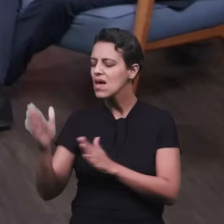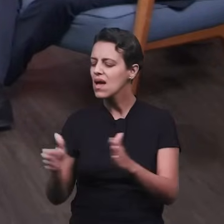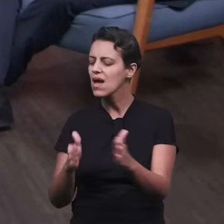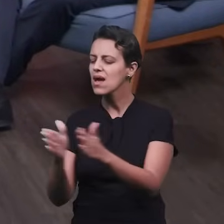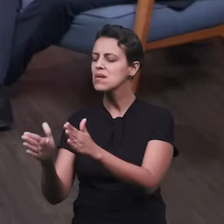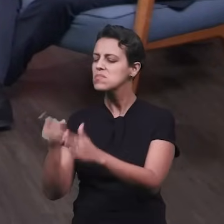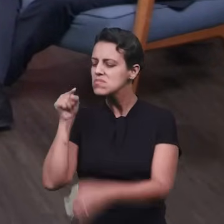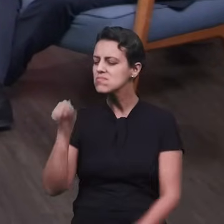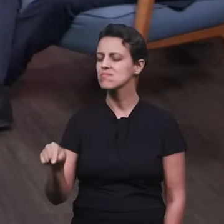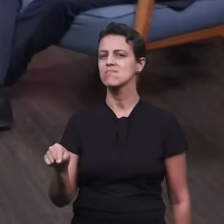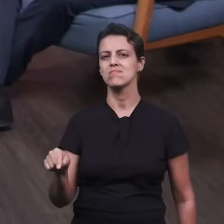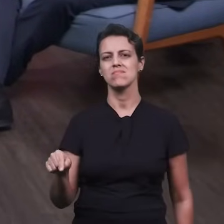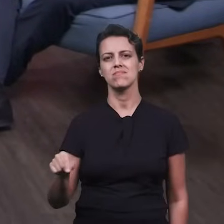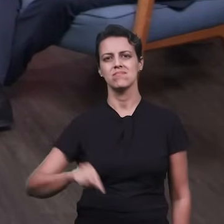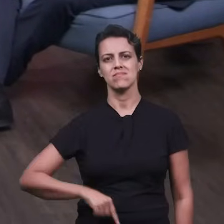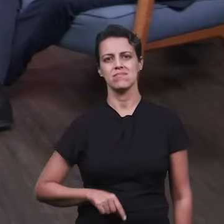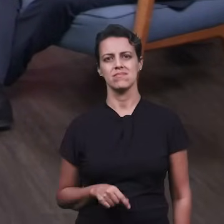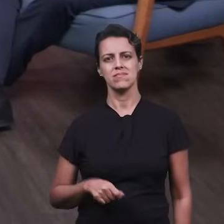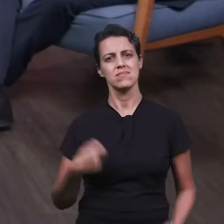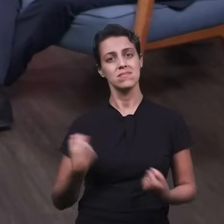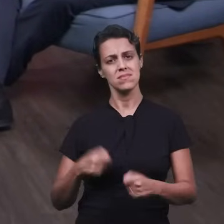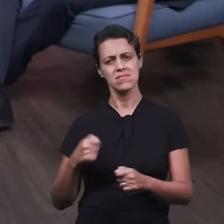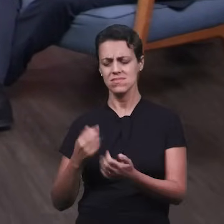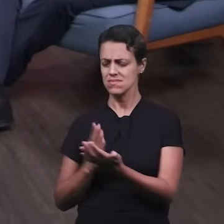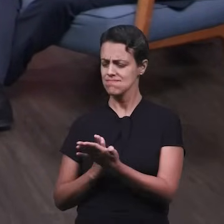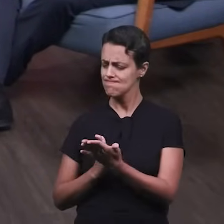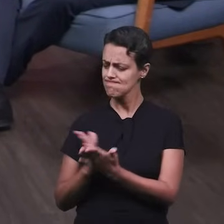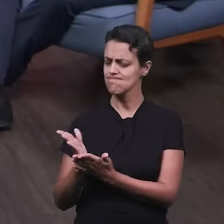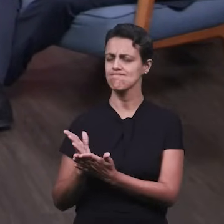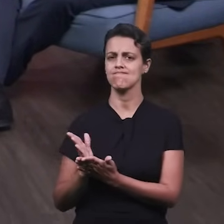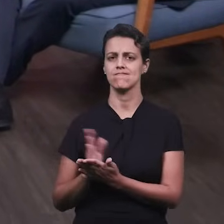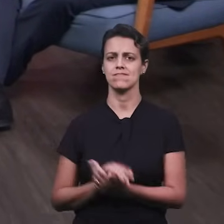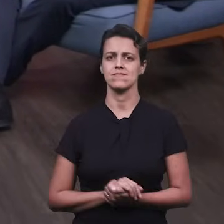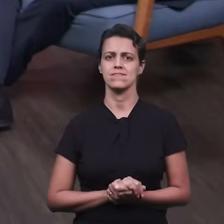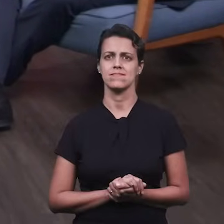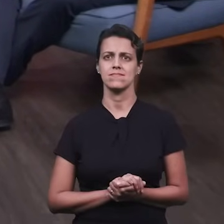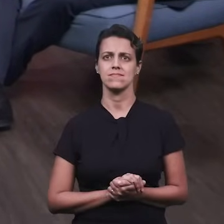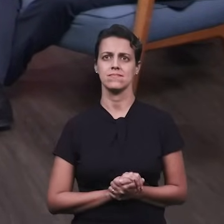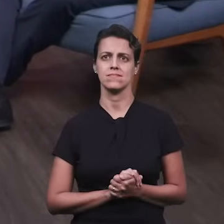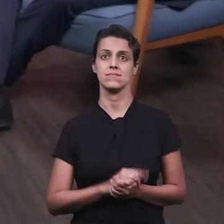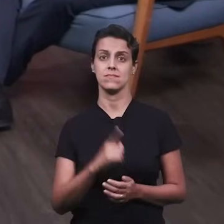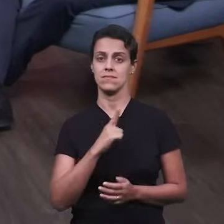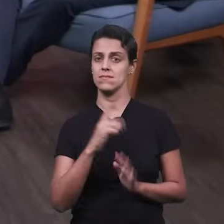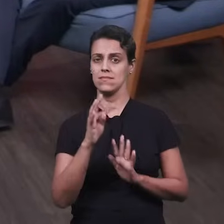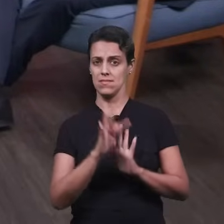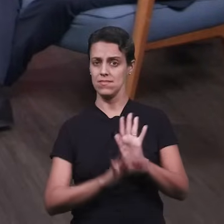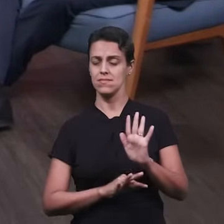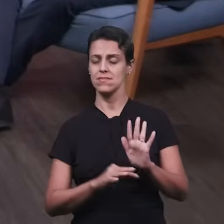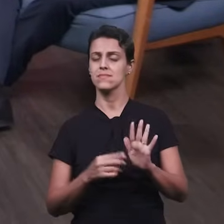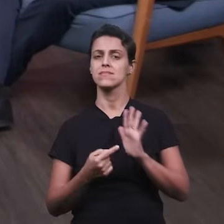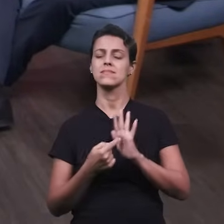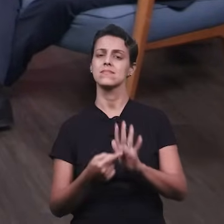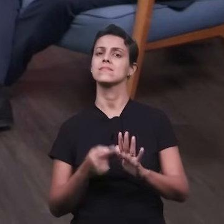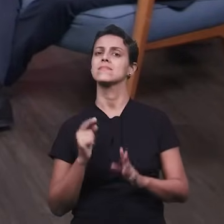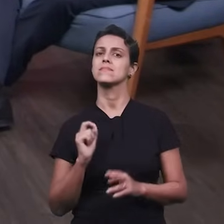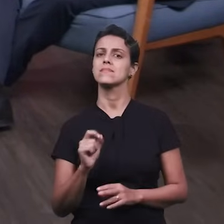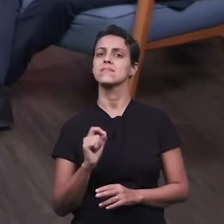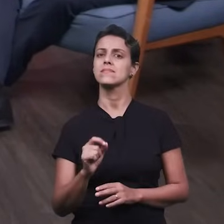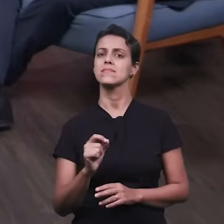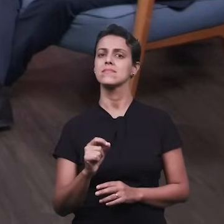jeito. Né? As duas expressões vão funcionar do mesmo jeito. Agora, esse texto aqui, Adriano, é uma